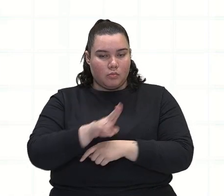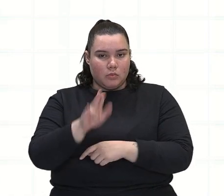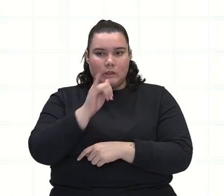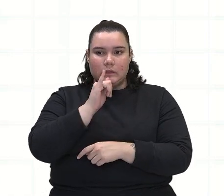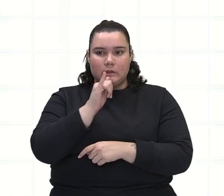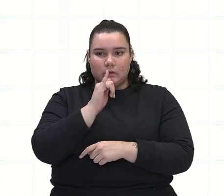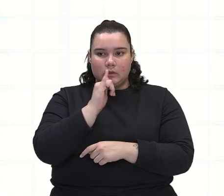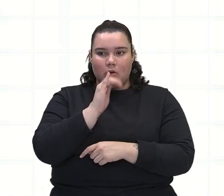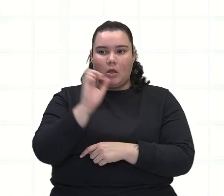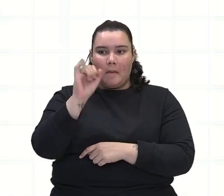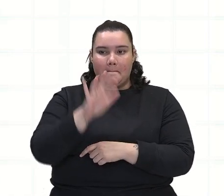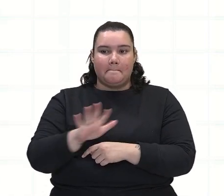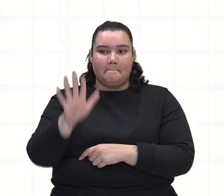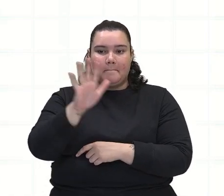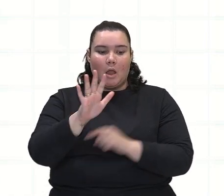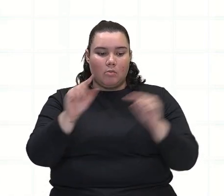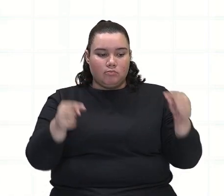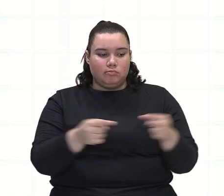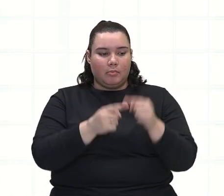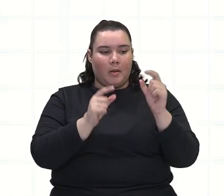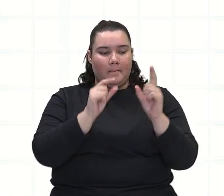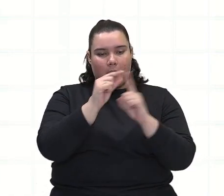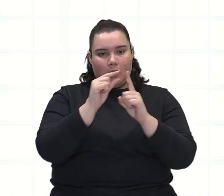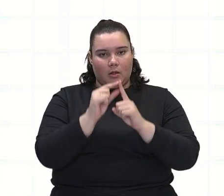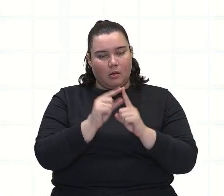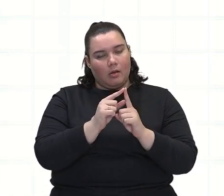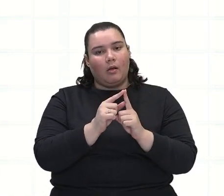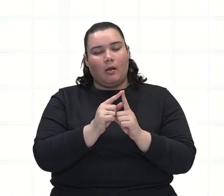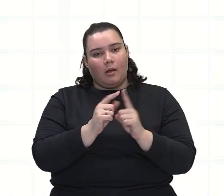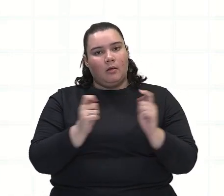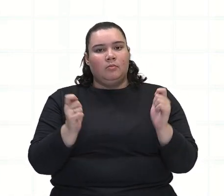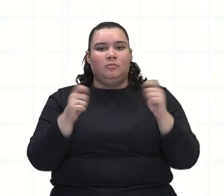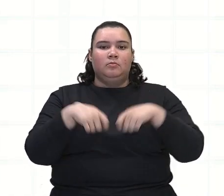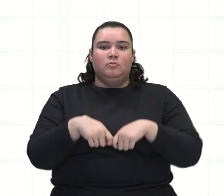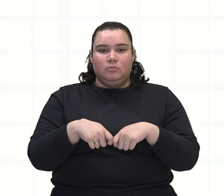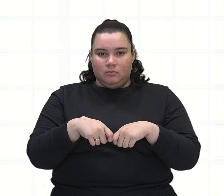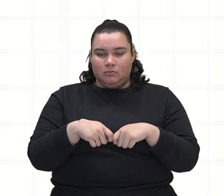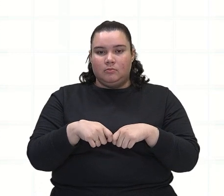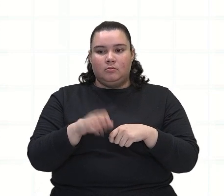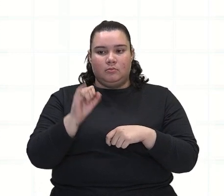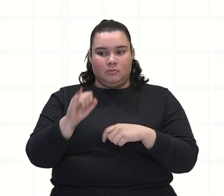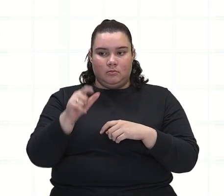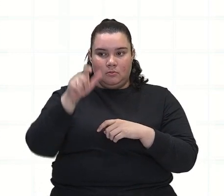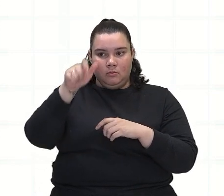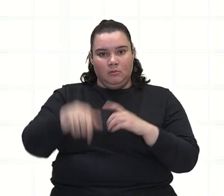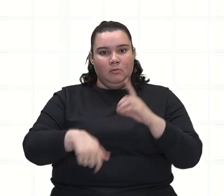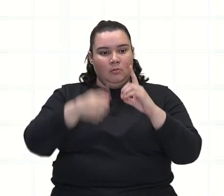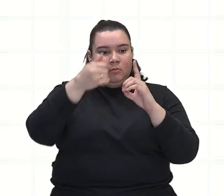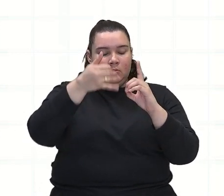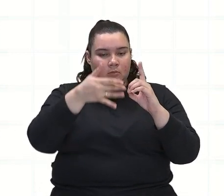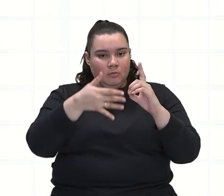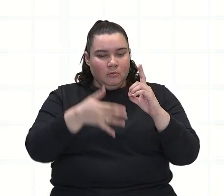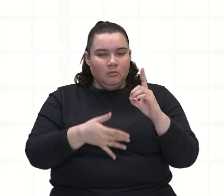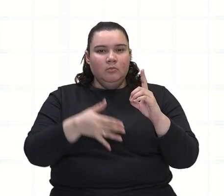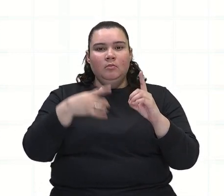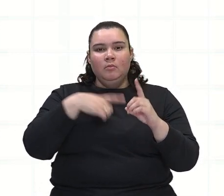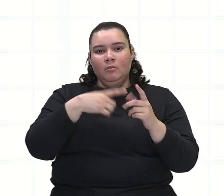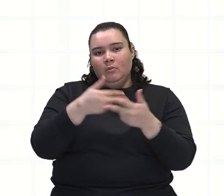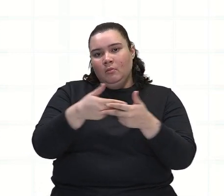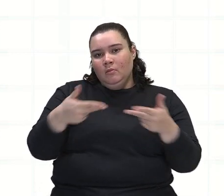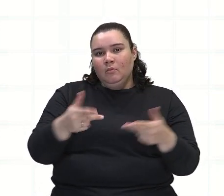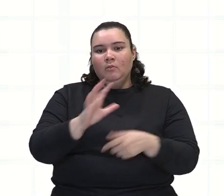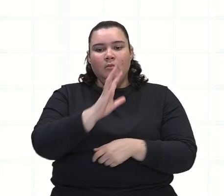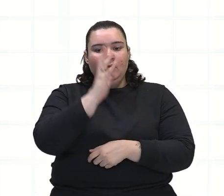com palavras, na qual é quase possível ver se a pessoa descrita, o elemento, a coisa ou o